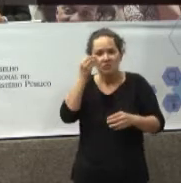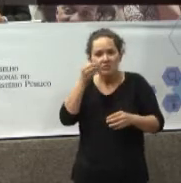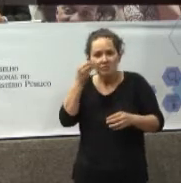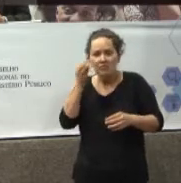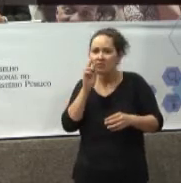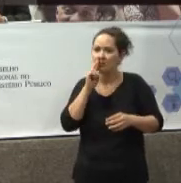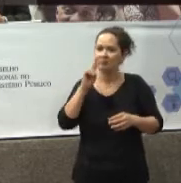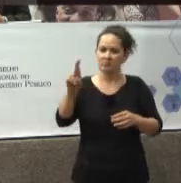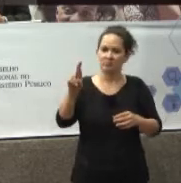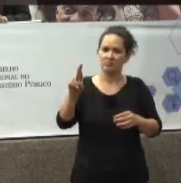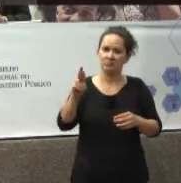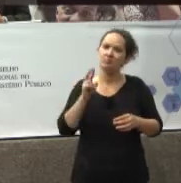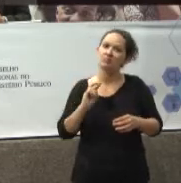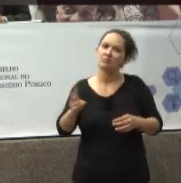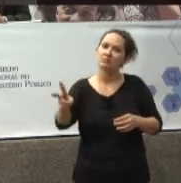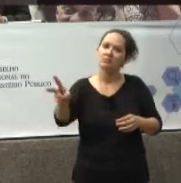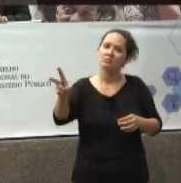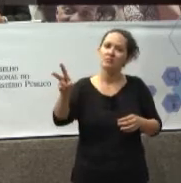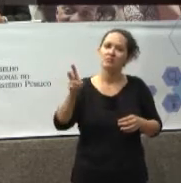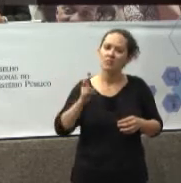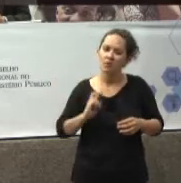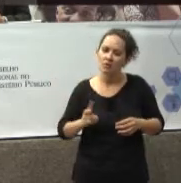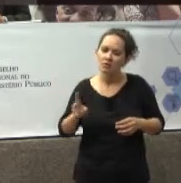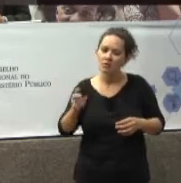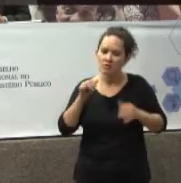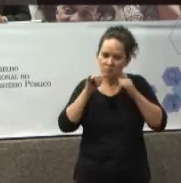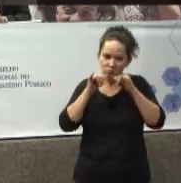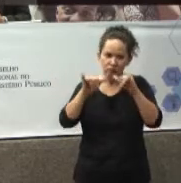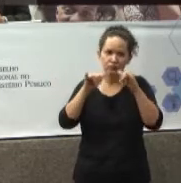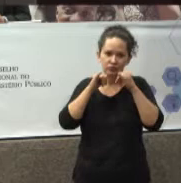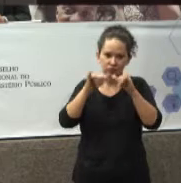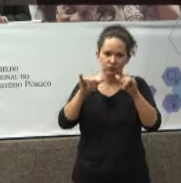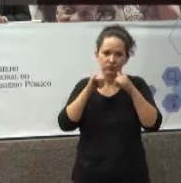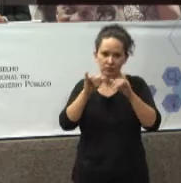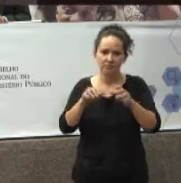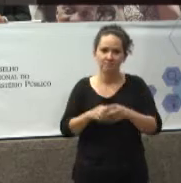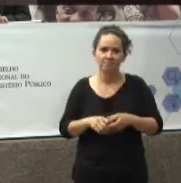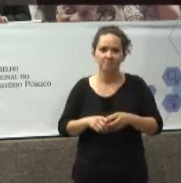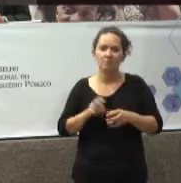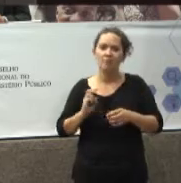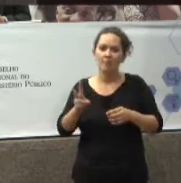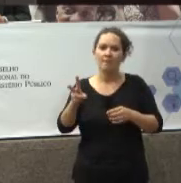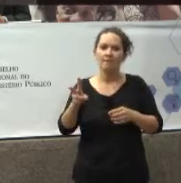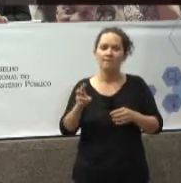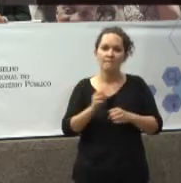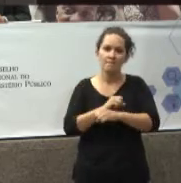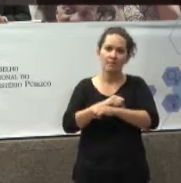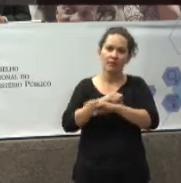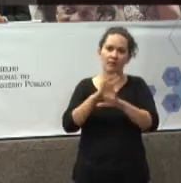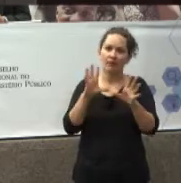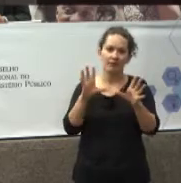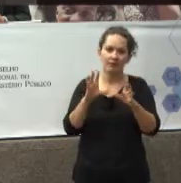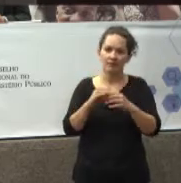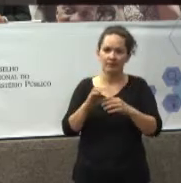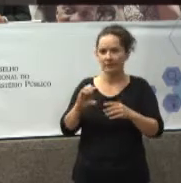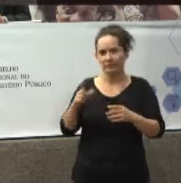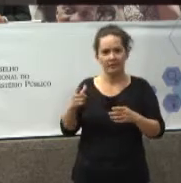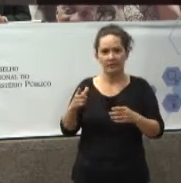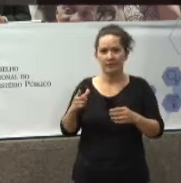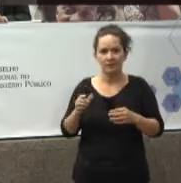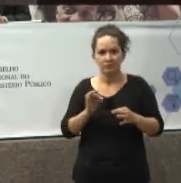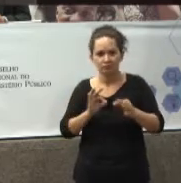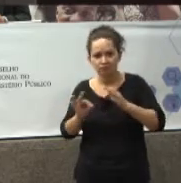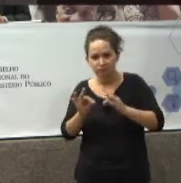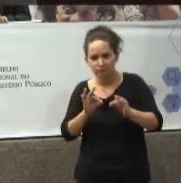né e sempre conhecendo minha sempre com publicidade e sempre obviamente de modo criterioso e atendendo